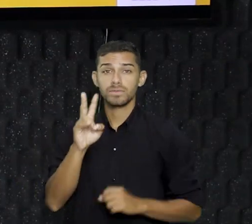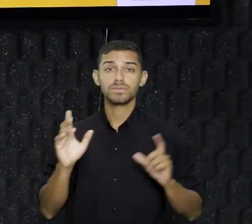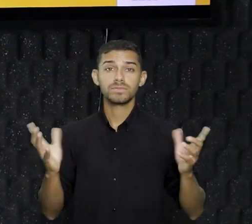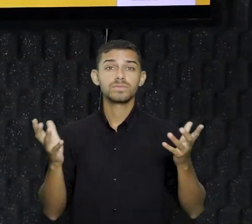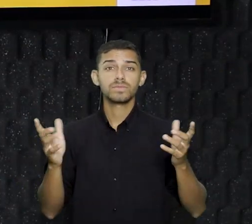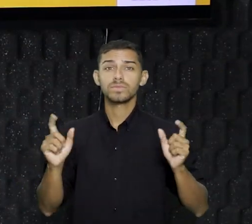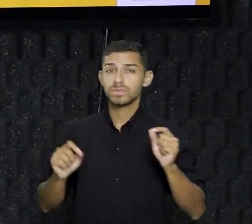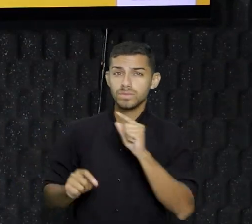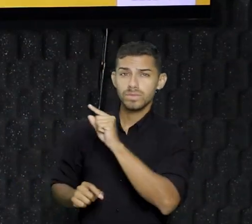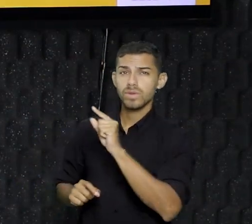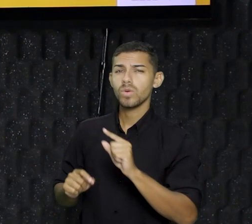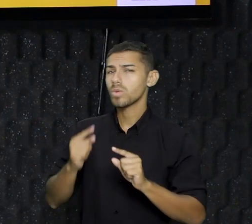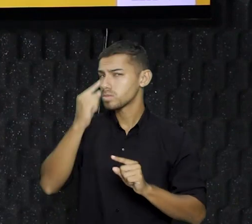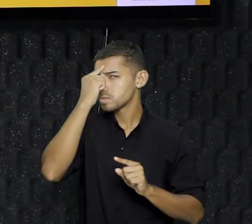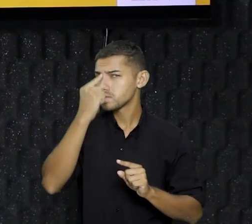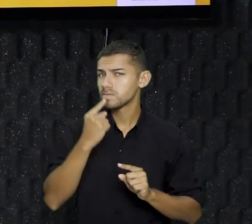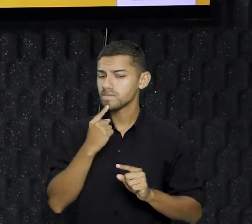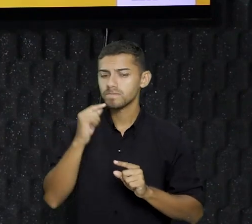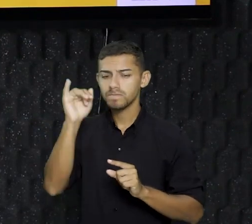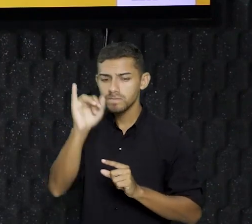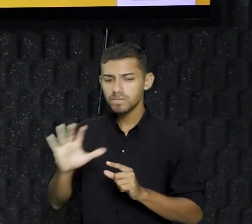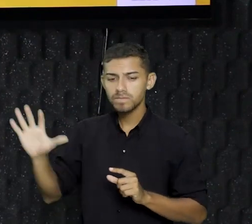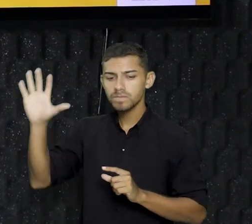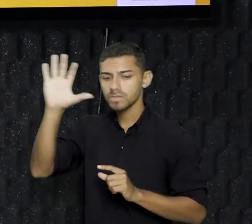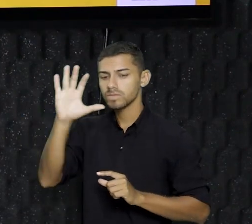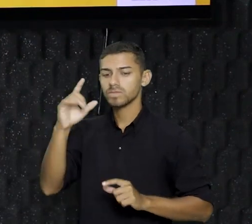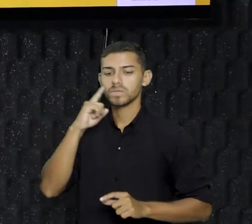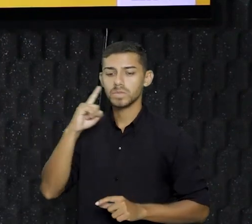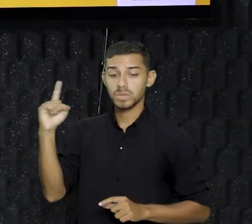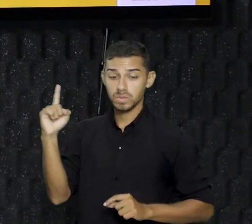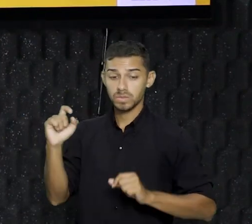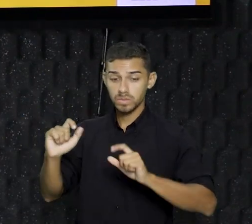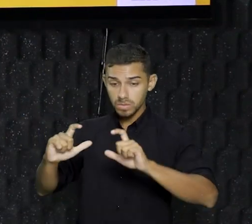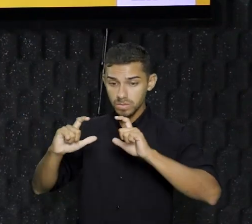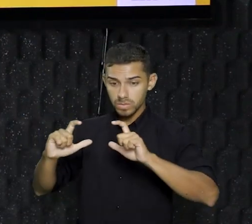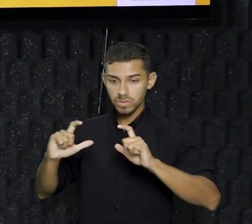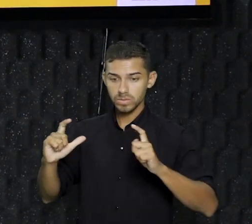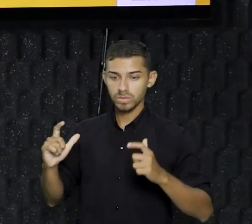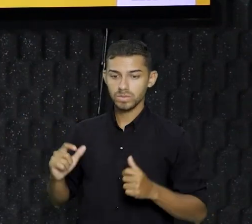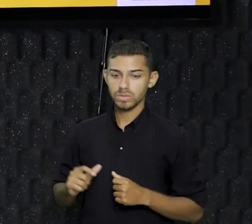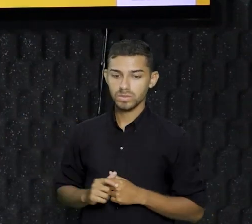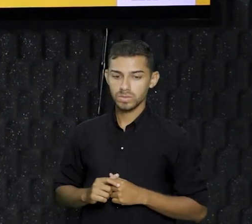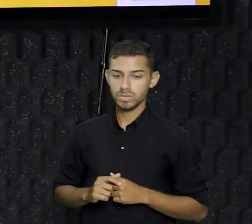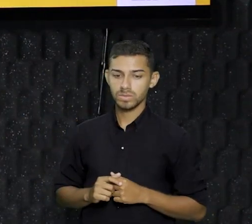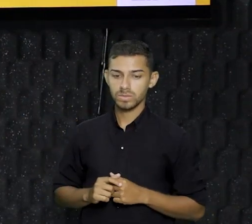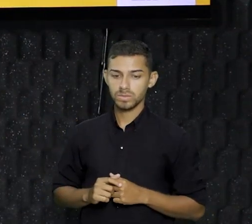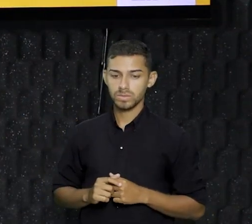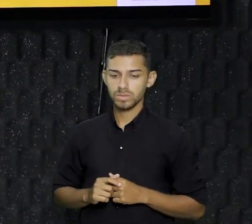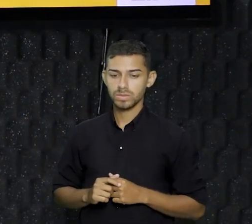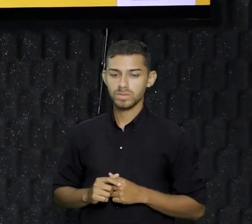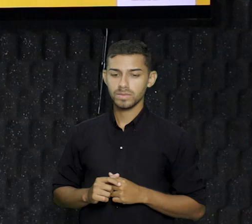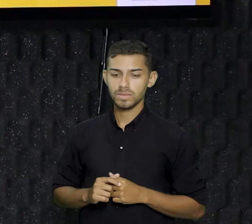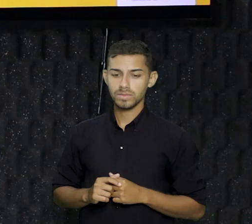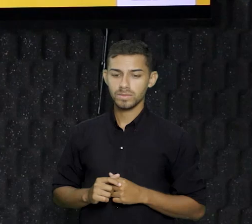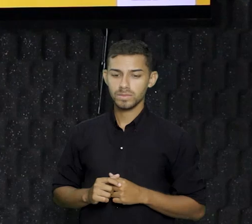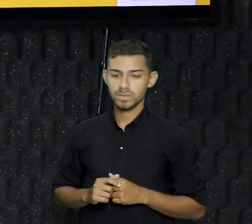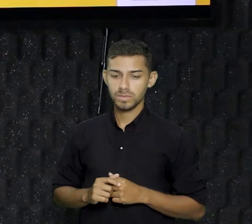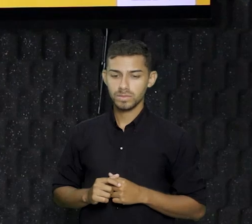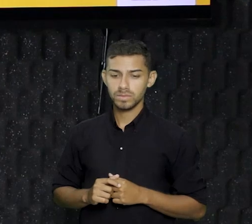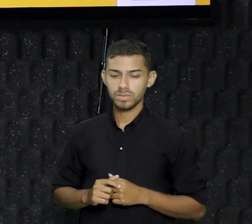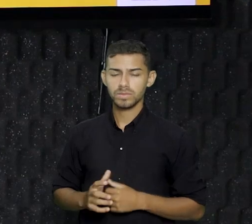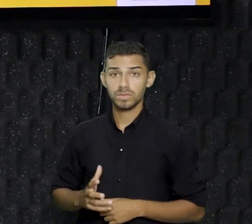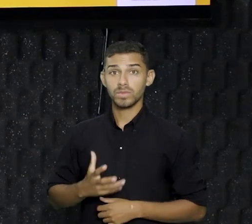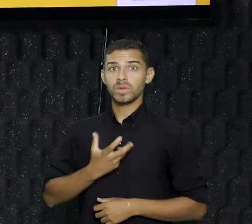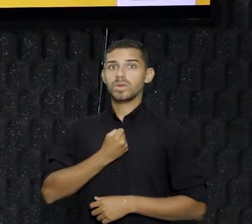menor ver olha a imagem que se forma no quadro né no terceiro quadrinho ela se assusta